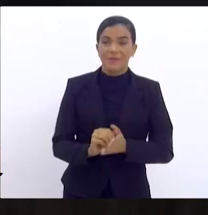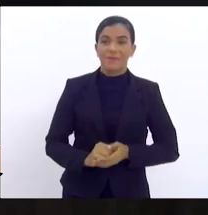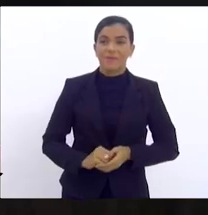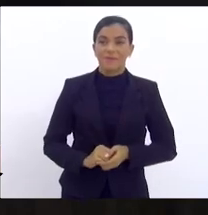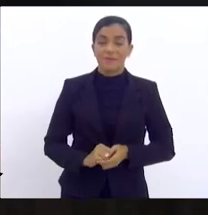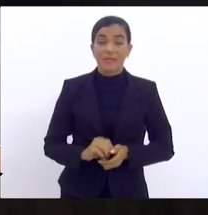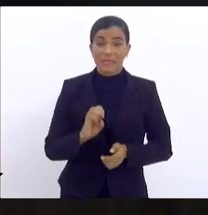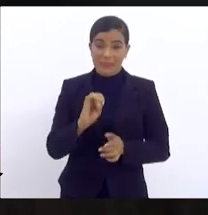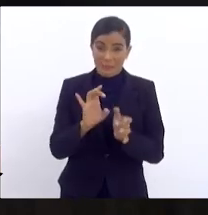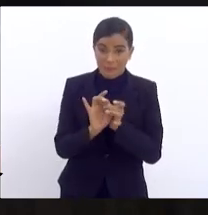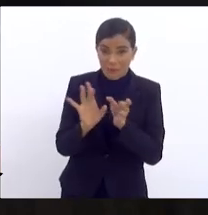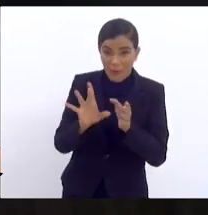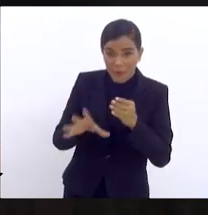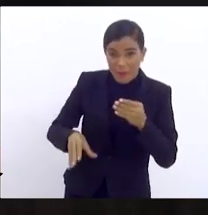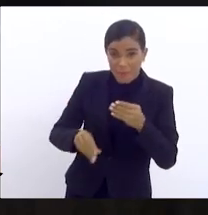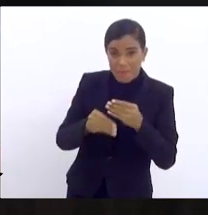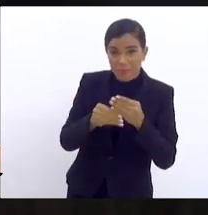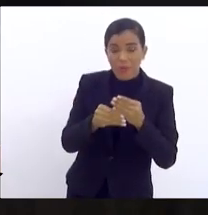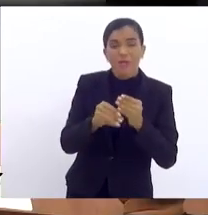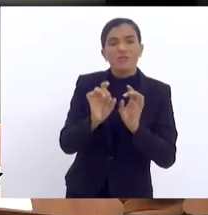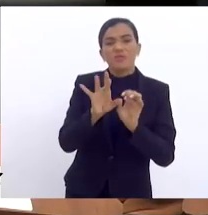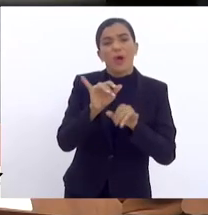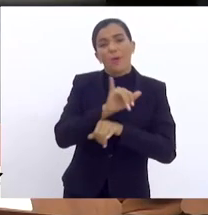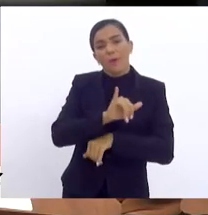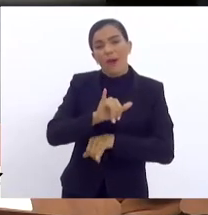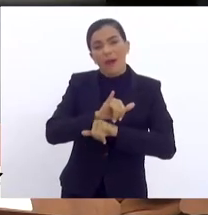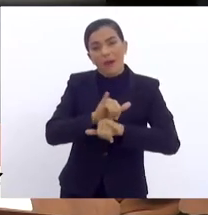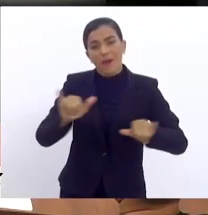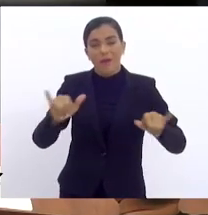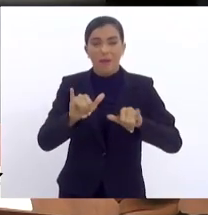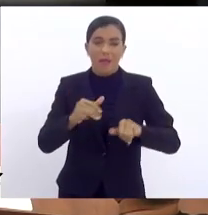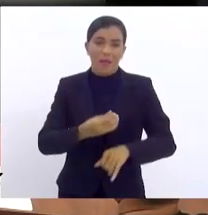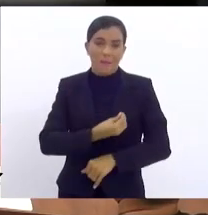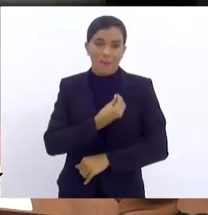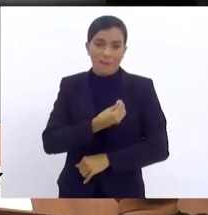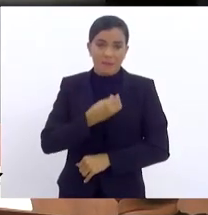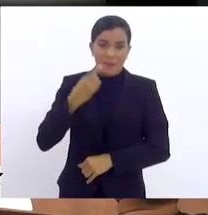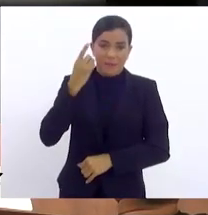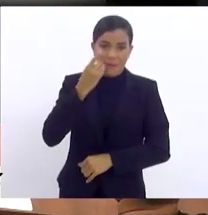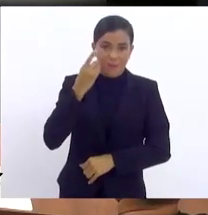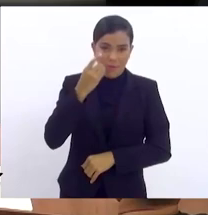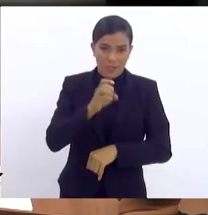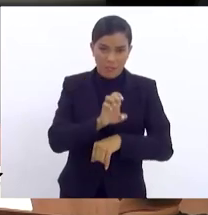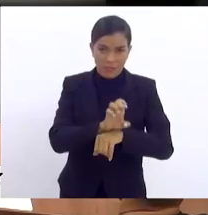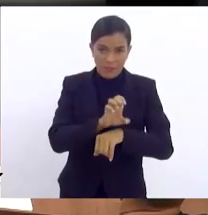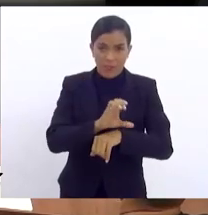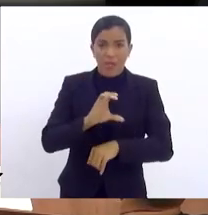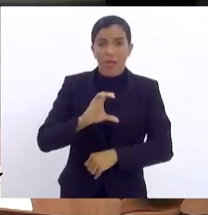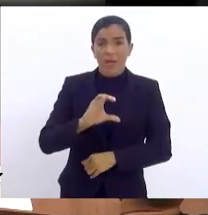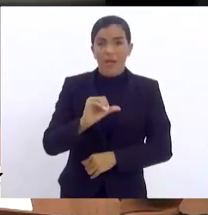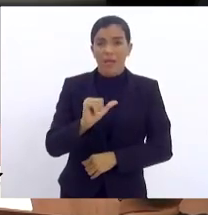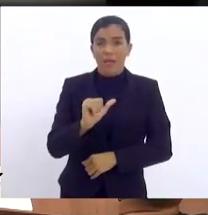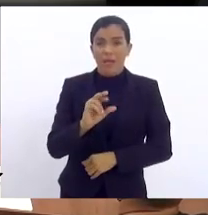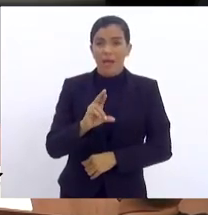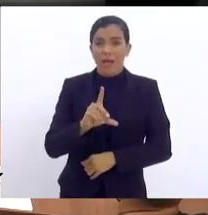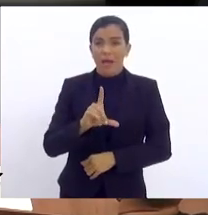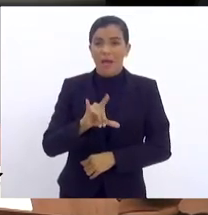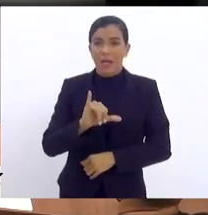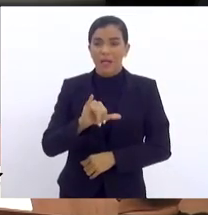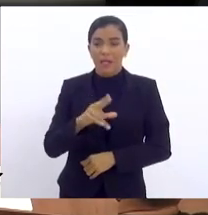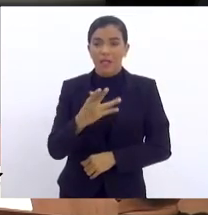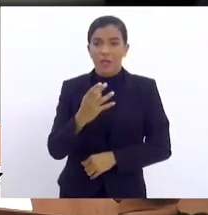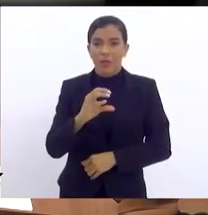me permite uma parte só para anunciar a presença do deputado estadual Carlinho e BNH que é membro